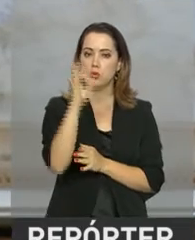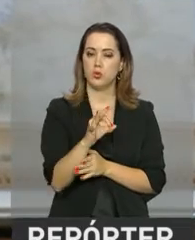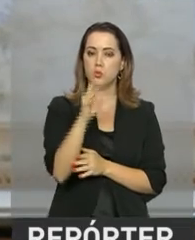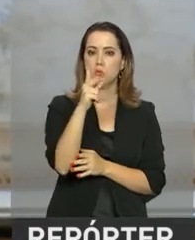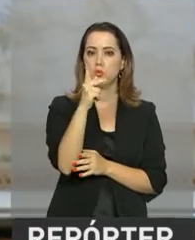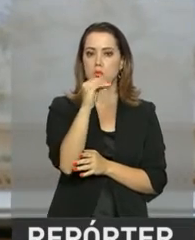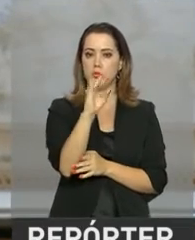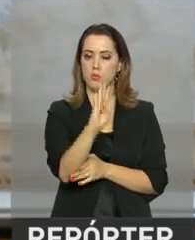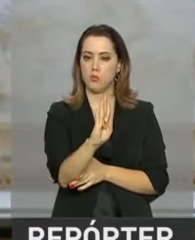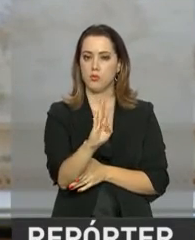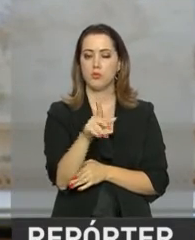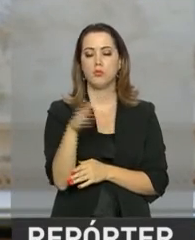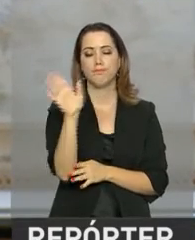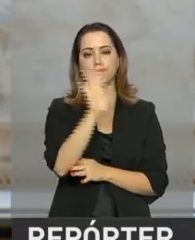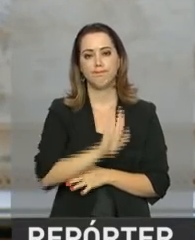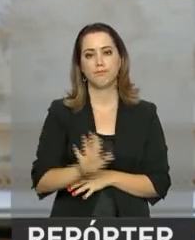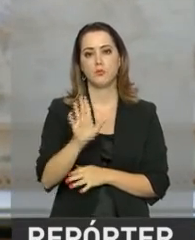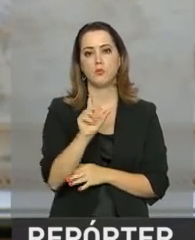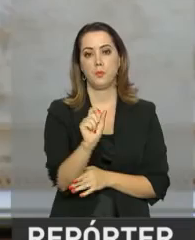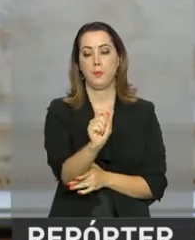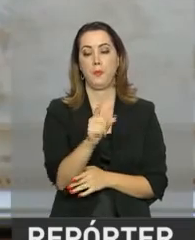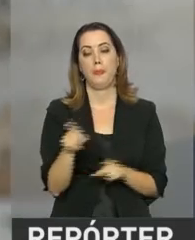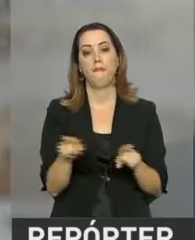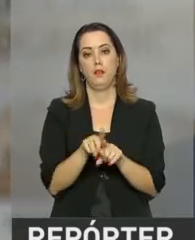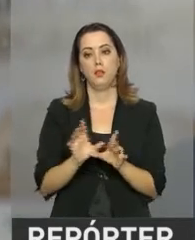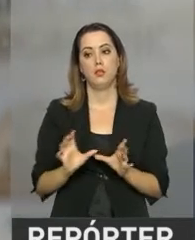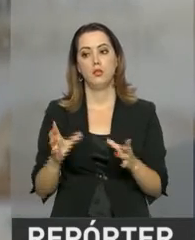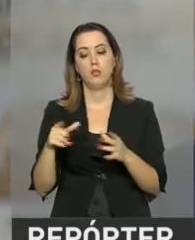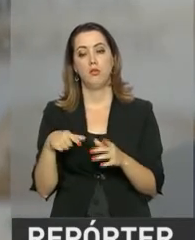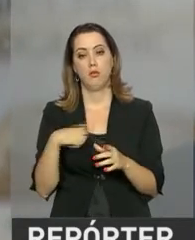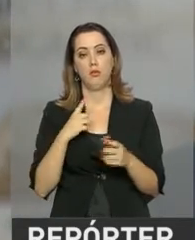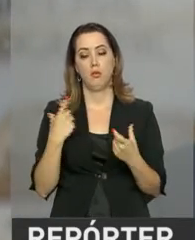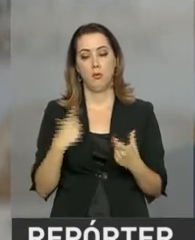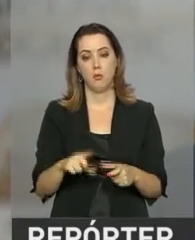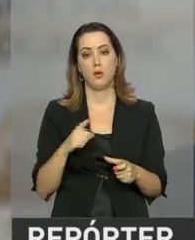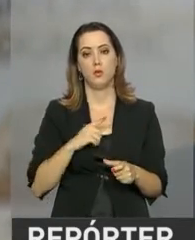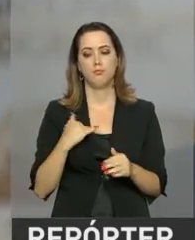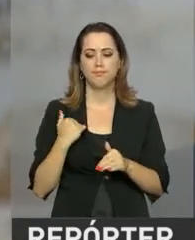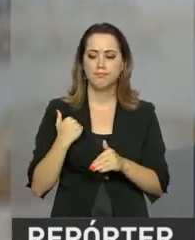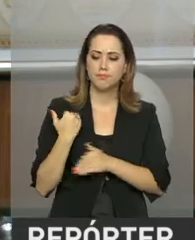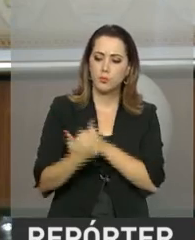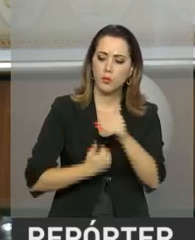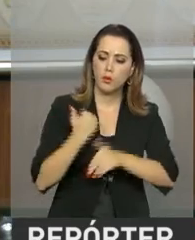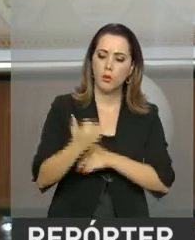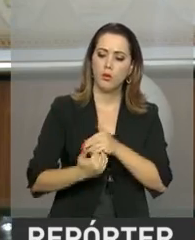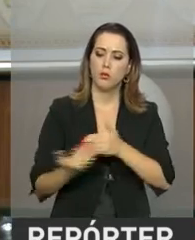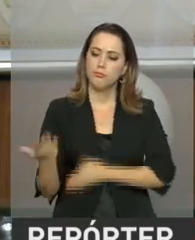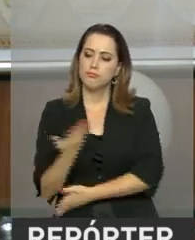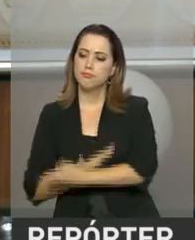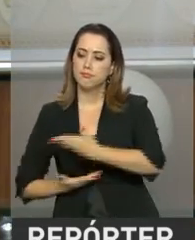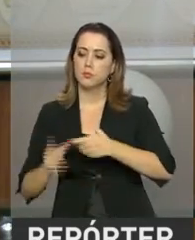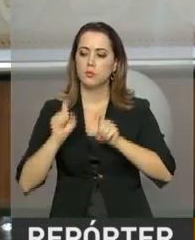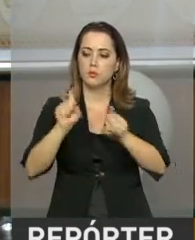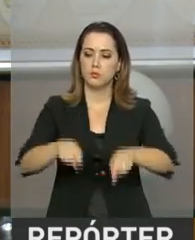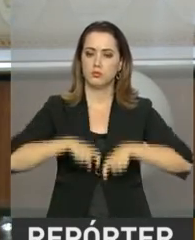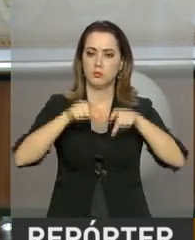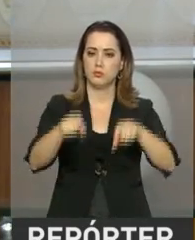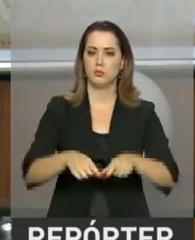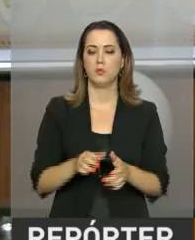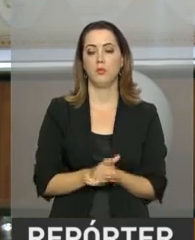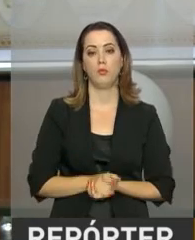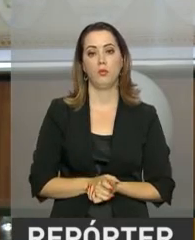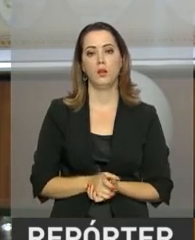nacional para o Ministério da Agricultura há espaço também para avançar no agronegócio a gente acredita que o